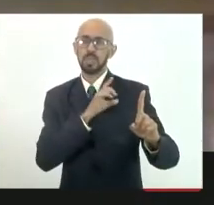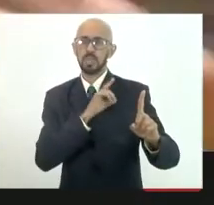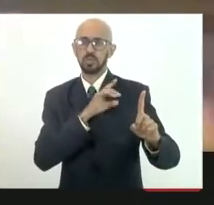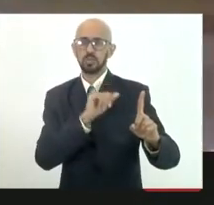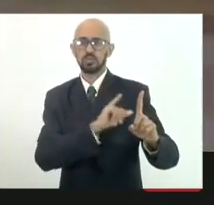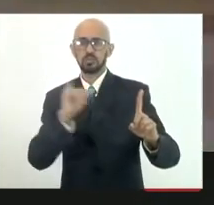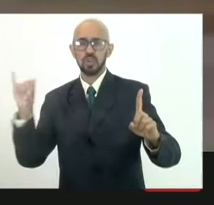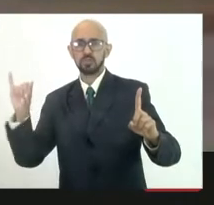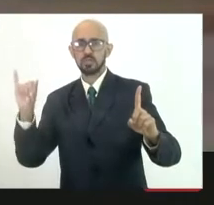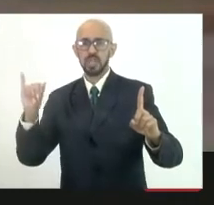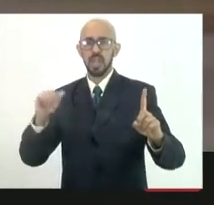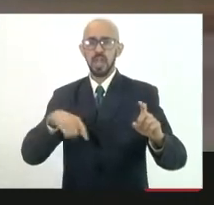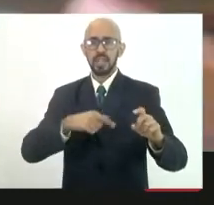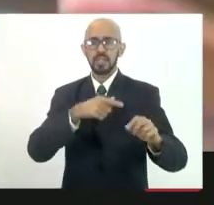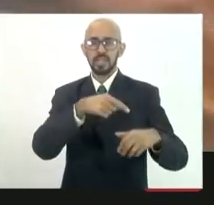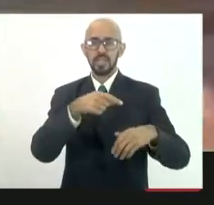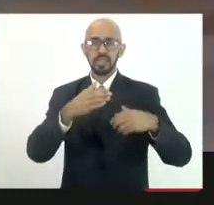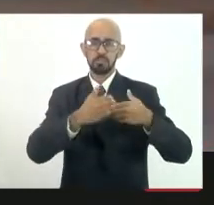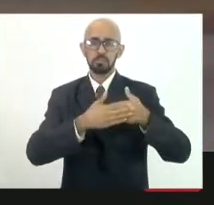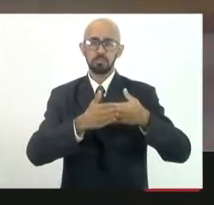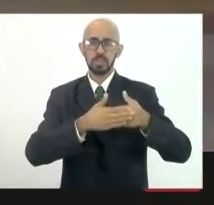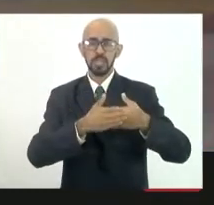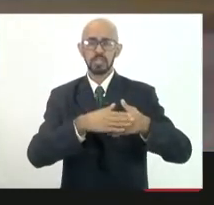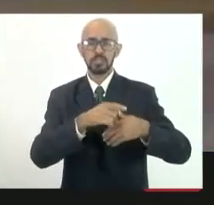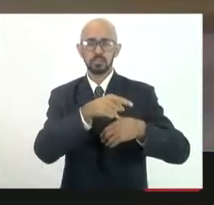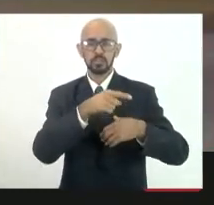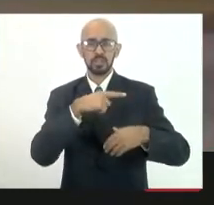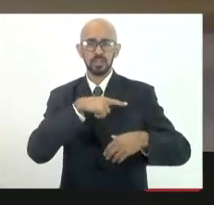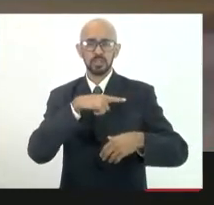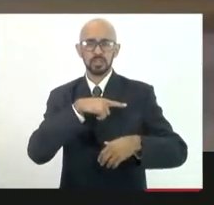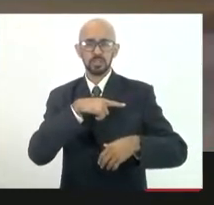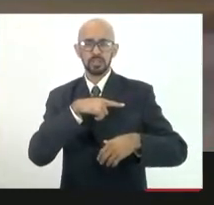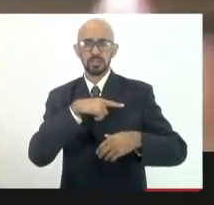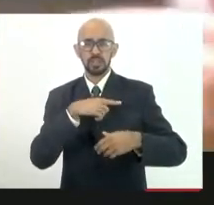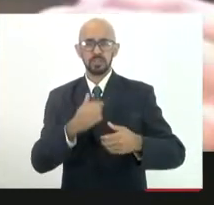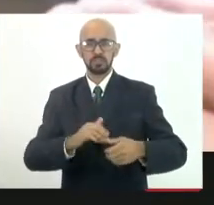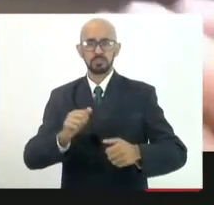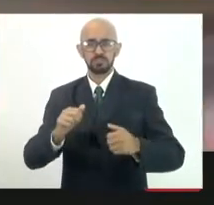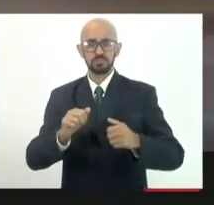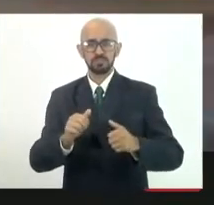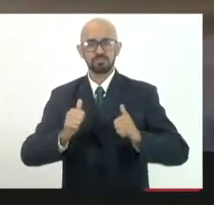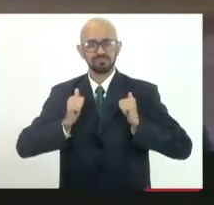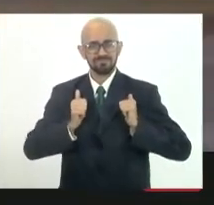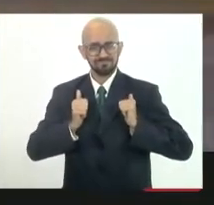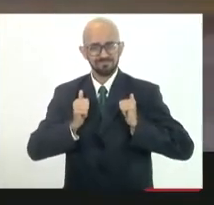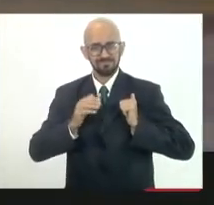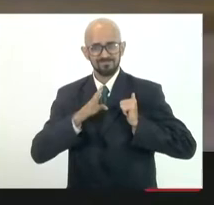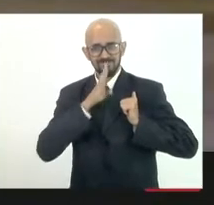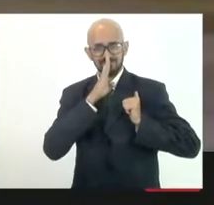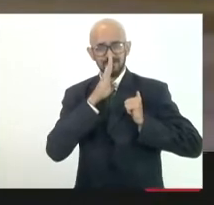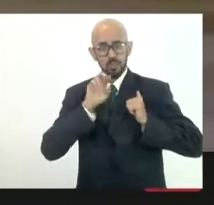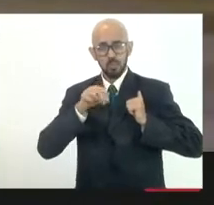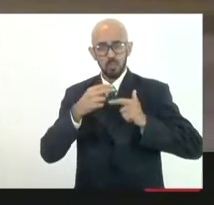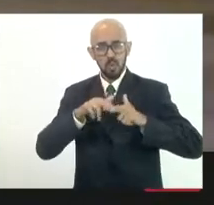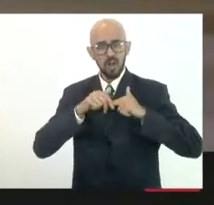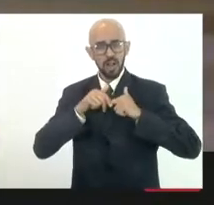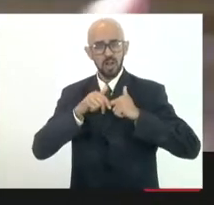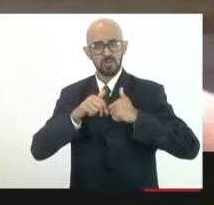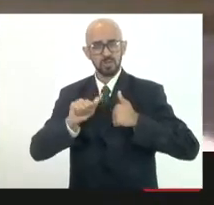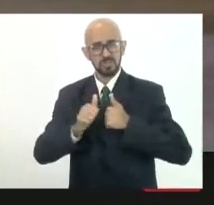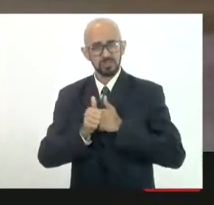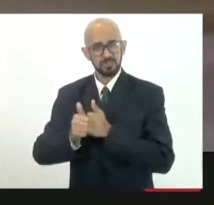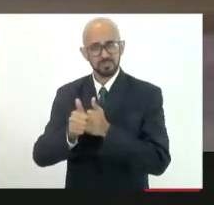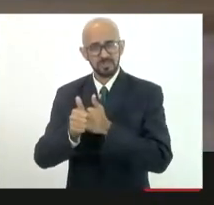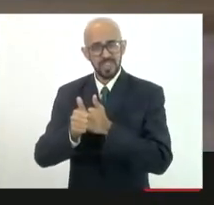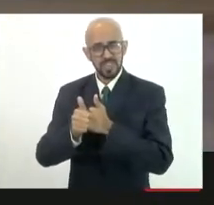se auto-censurarem, se auto-limitarem, seja por conta de ataques diretos, seja por conta de perseguições